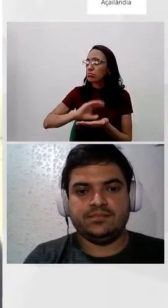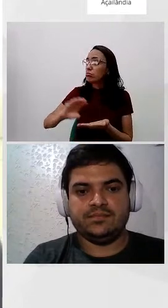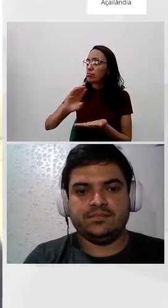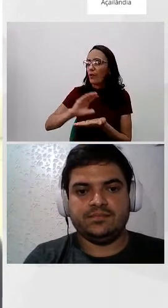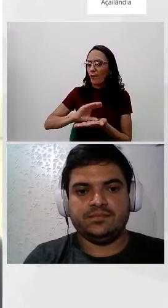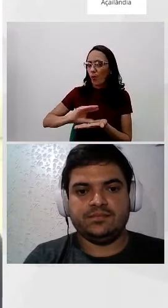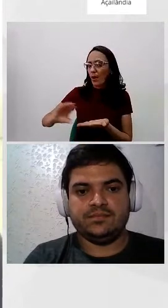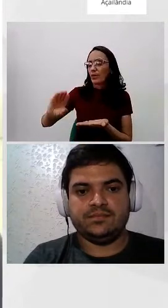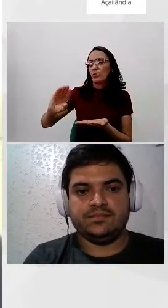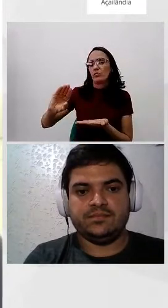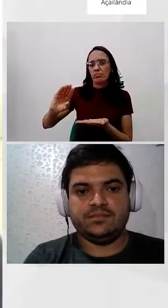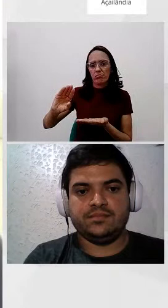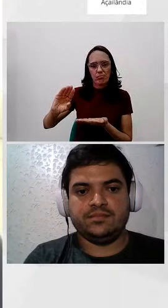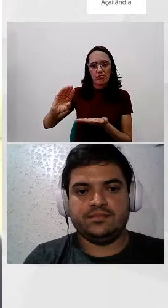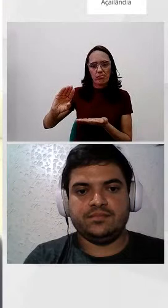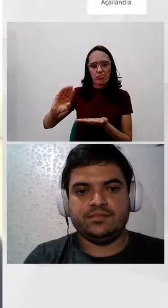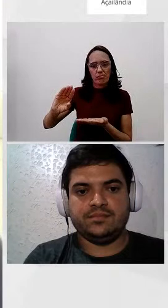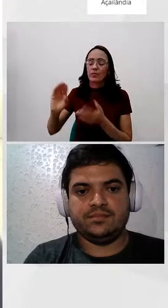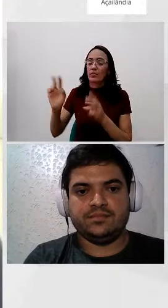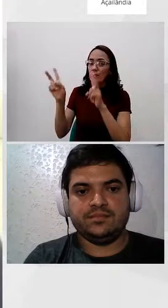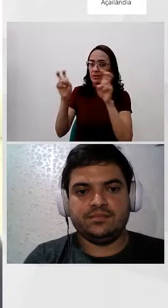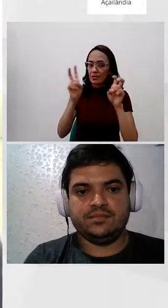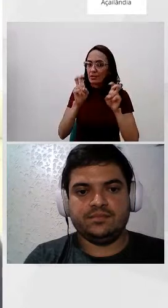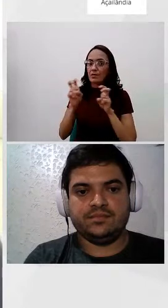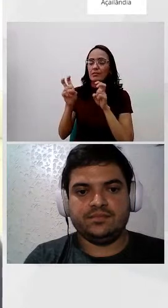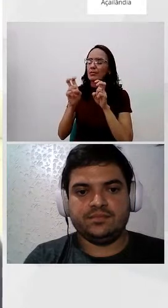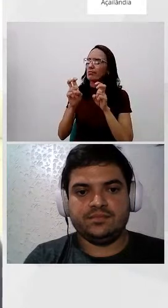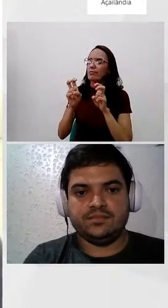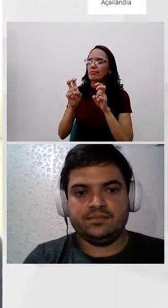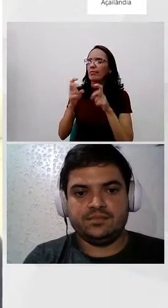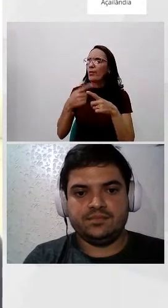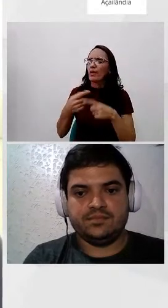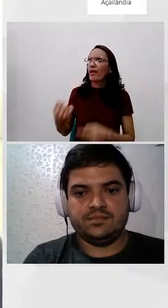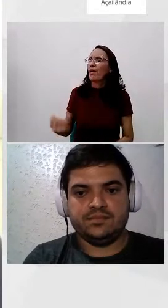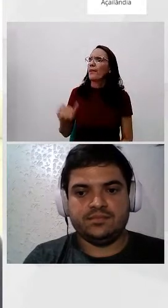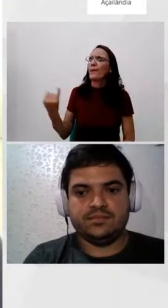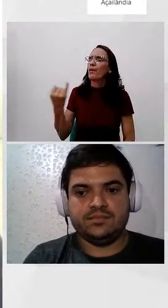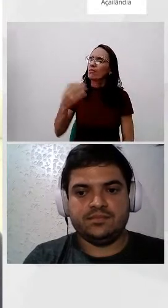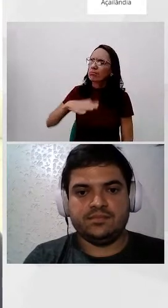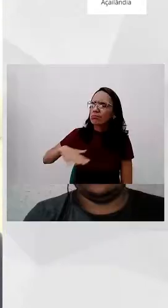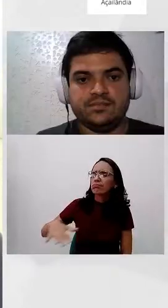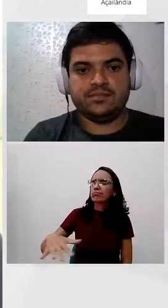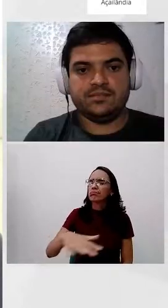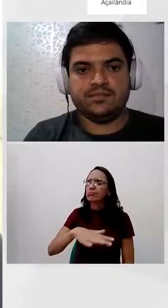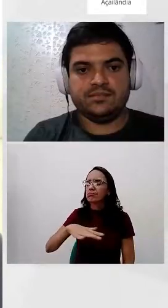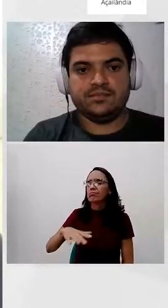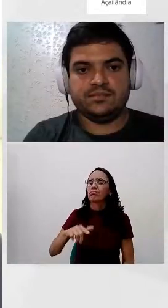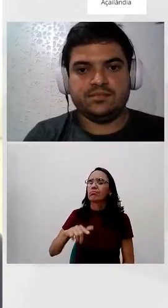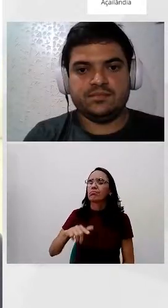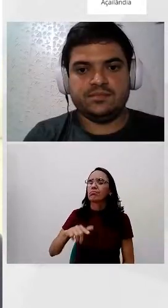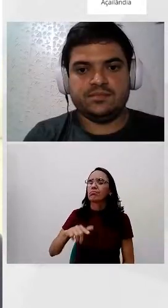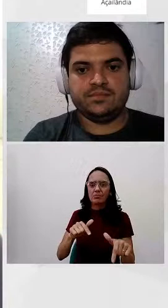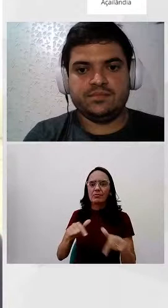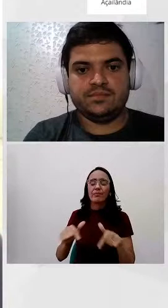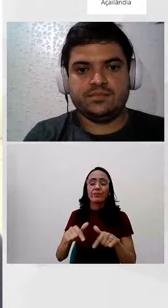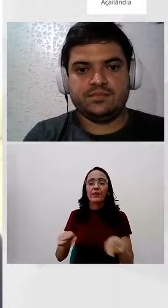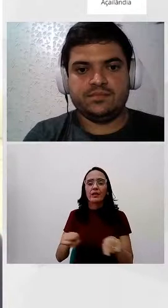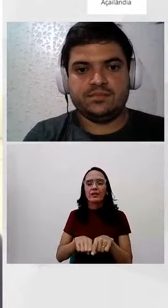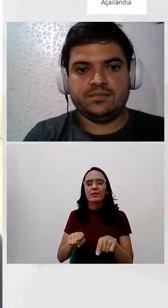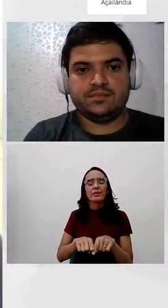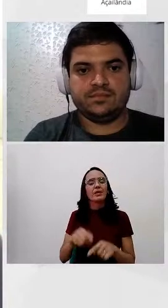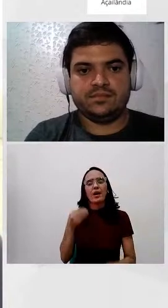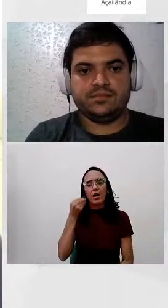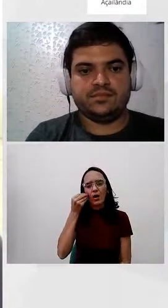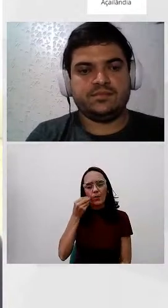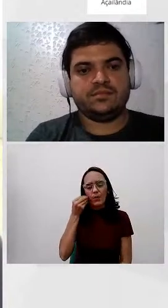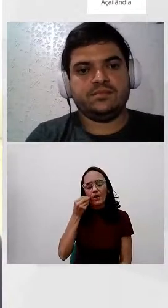significa que esse assunto é importante para o mercado. E a experiência que eu tive lá nos Estados Unidos